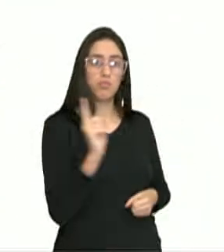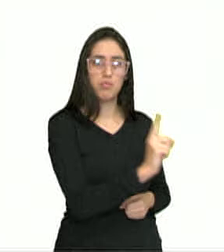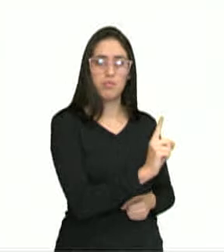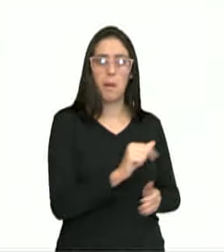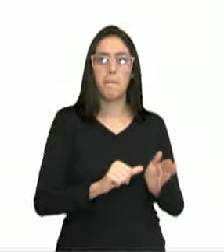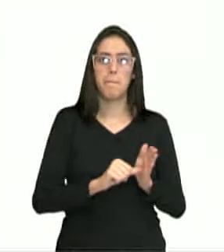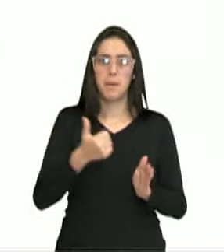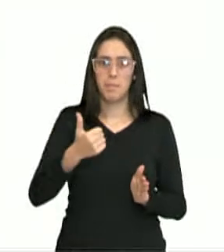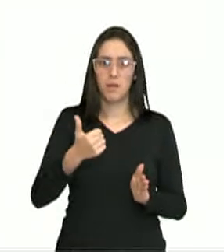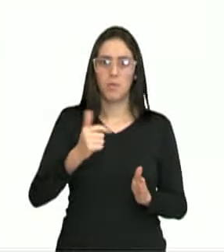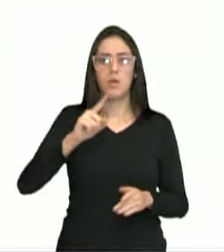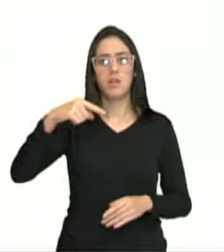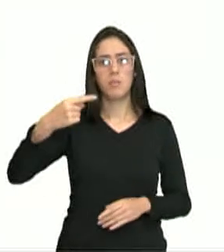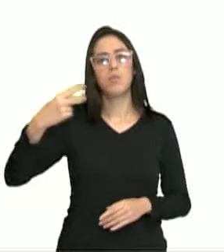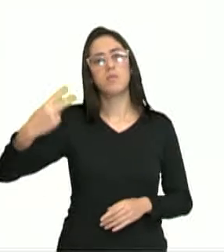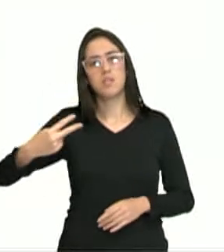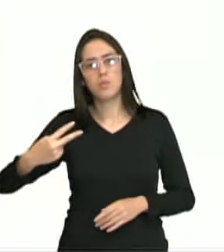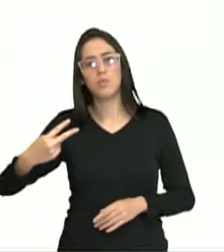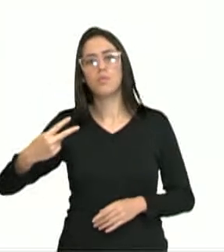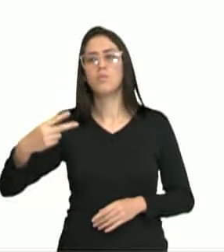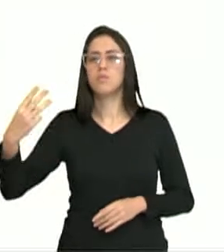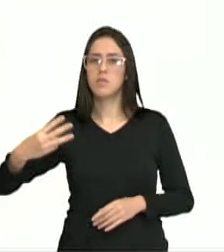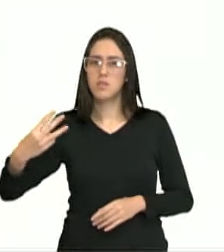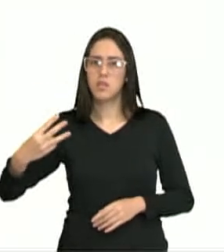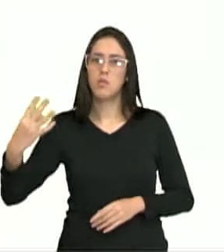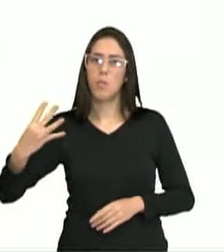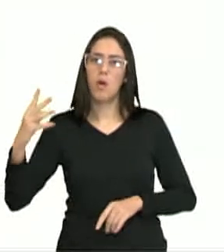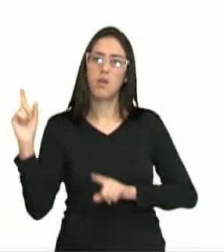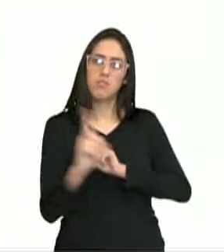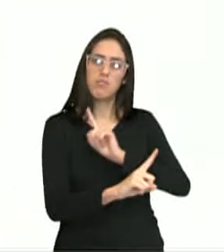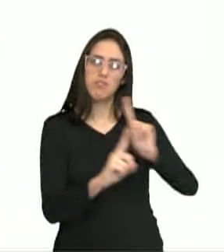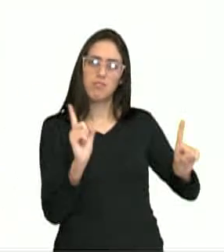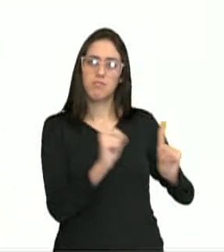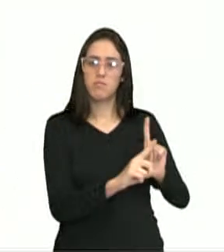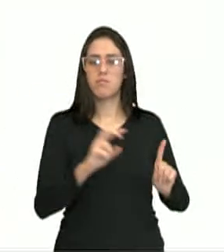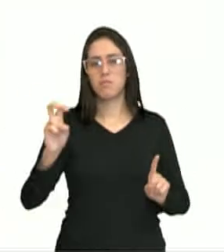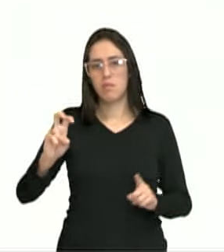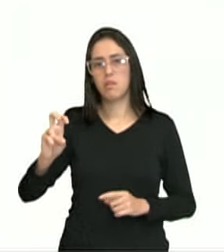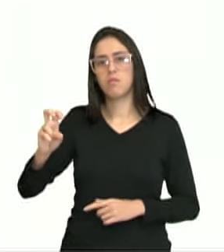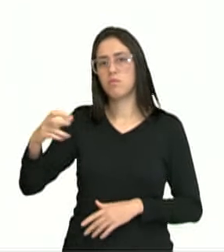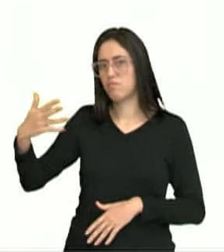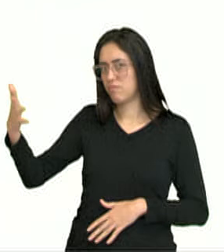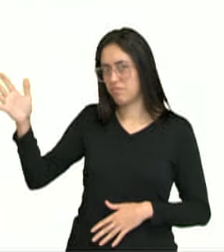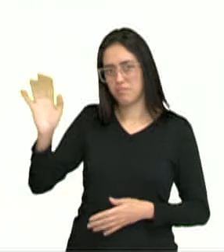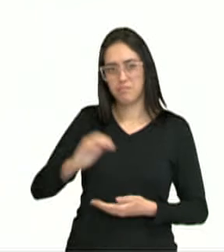os demais aí, ó, segundo lugar, terceiro, quarto, quinto.